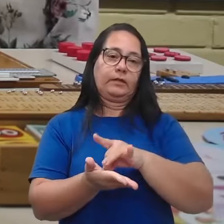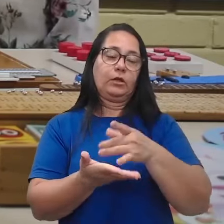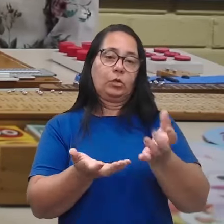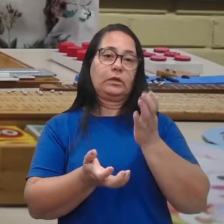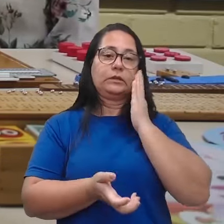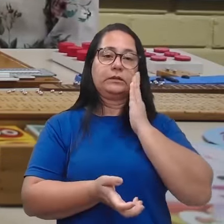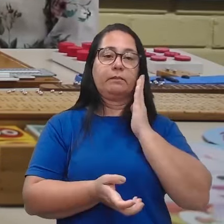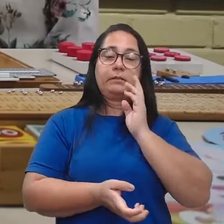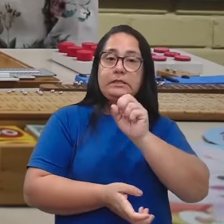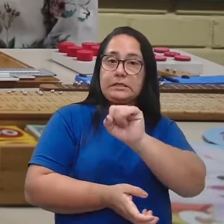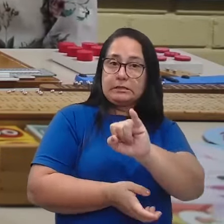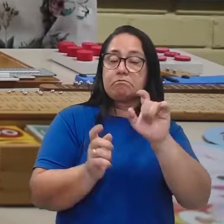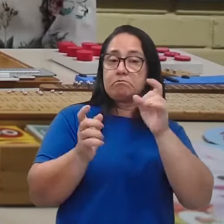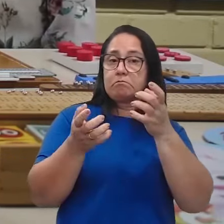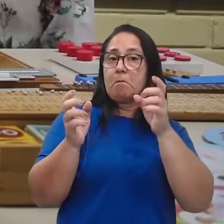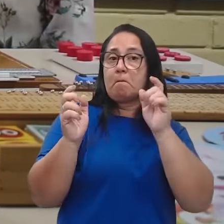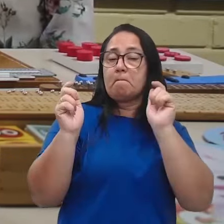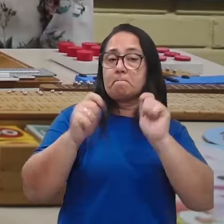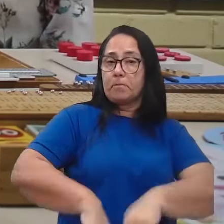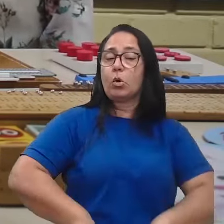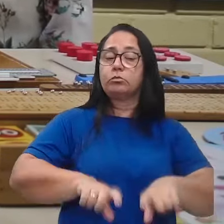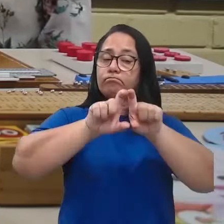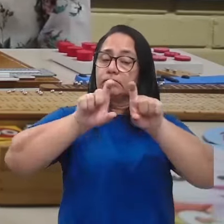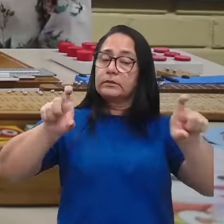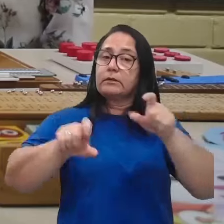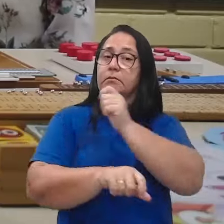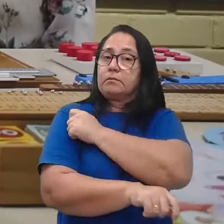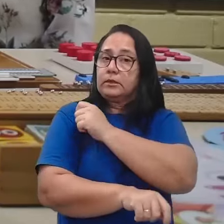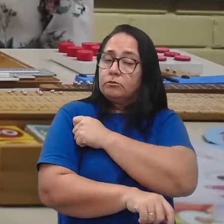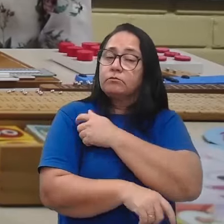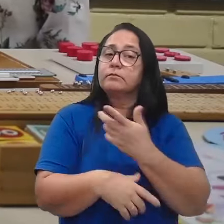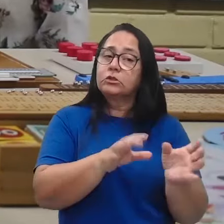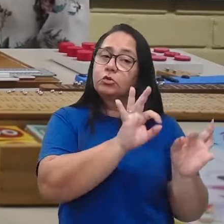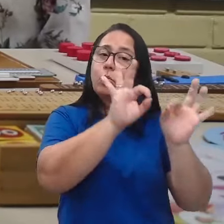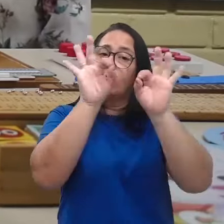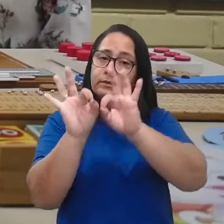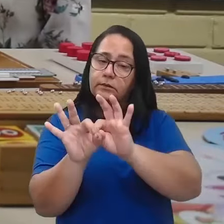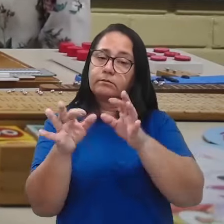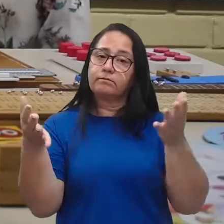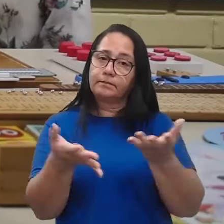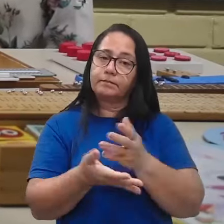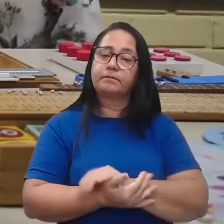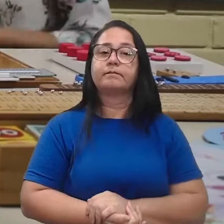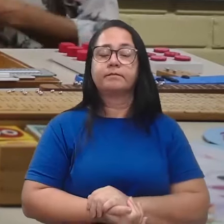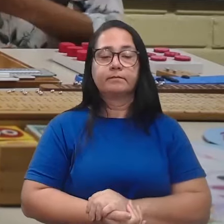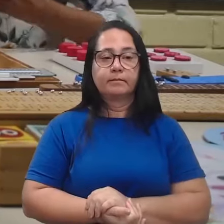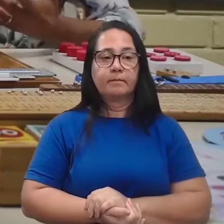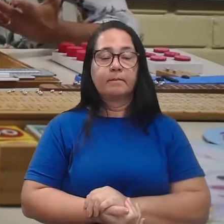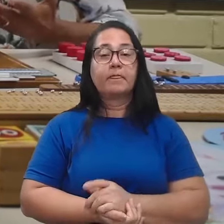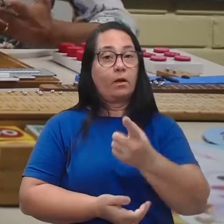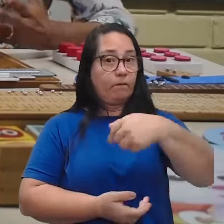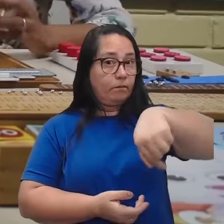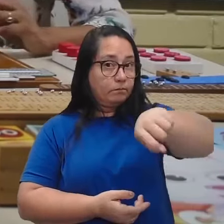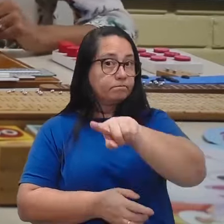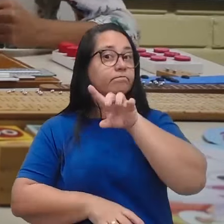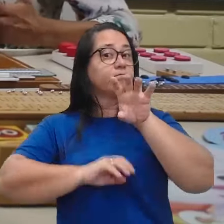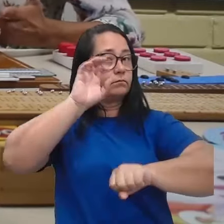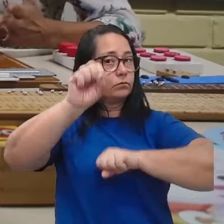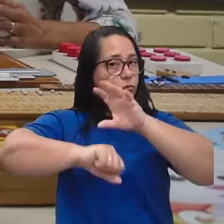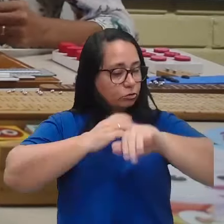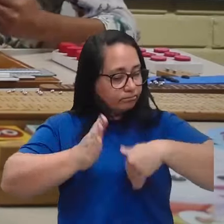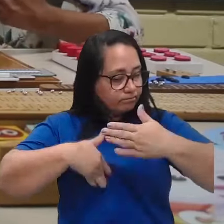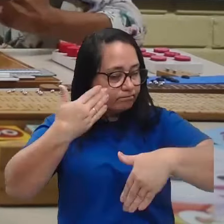saber se você gostaria de deixar uma mensagem para os nossos estudantes que estão aqui acompanhando essa videoaula. Ah, tá. Que vocês busquem cada